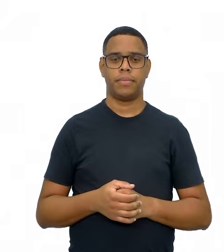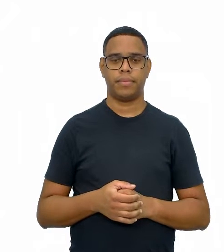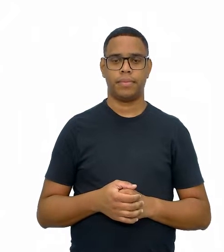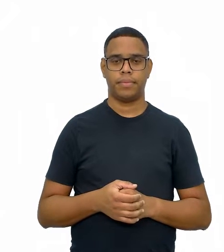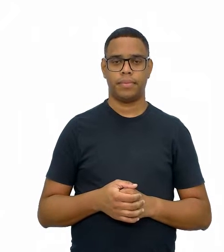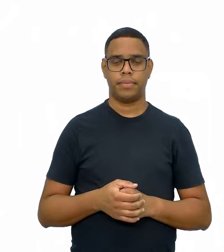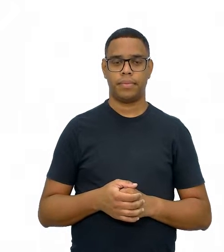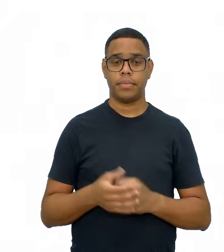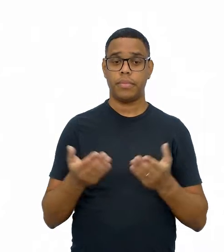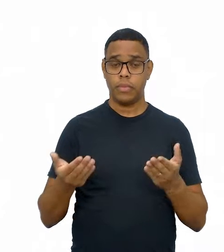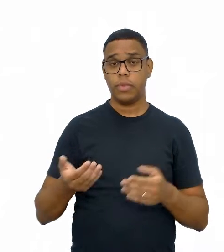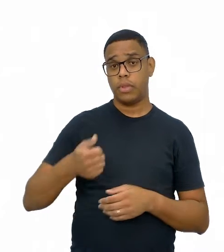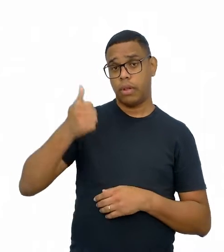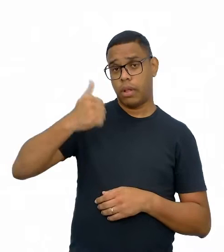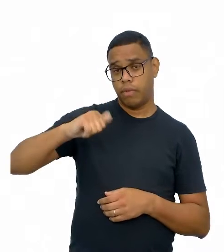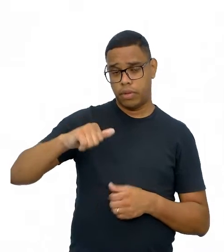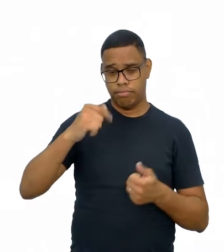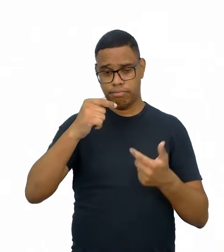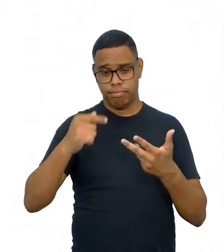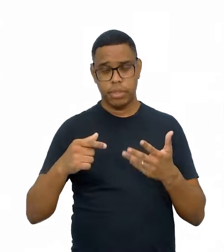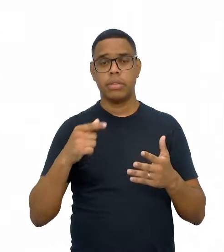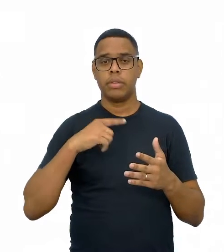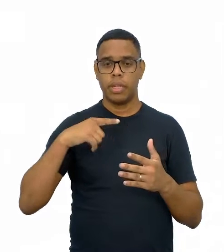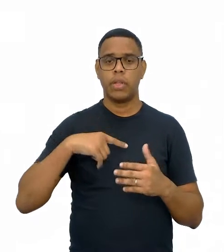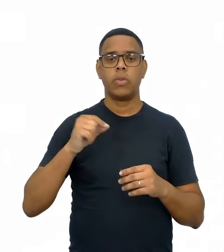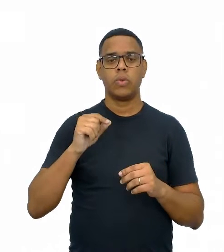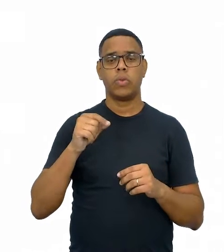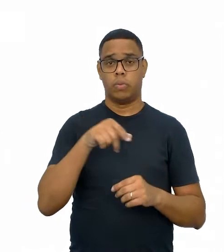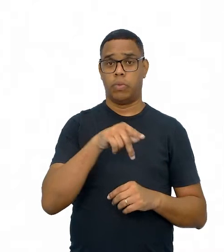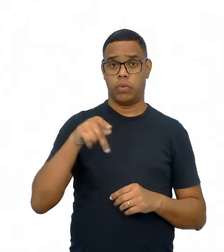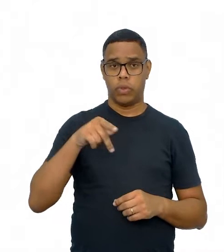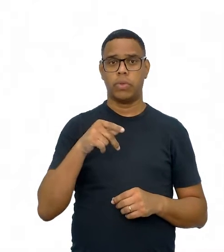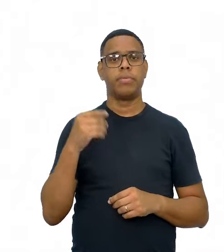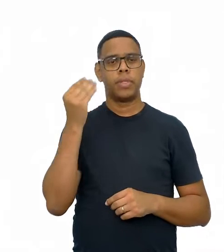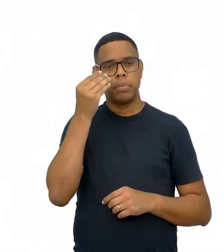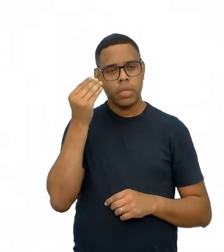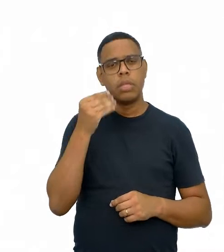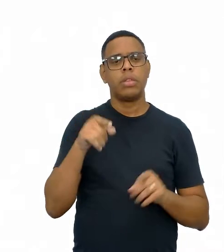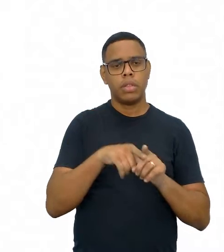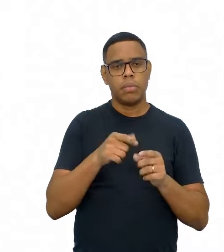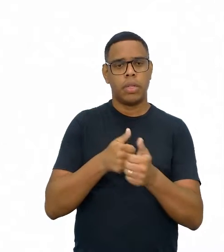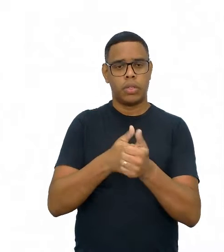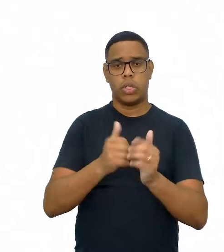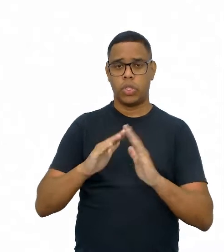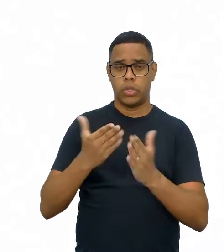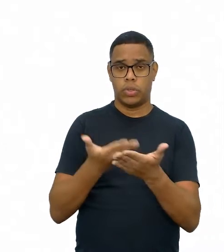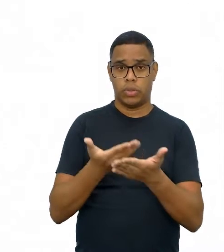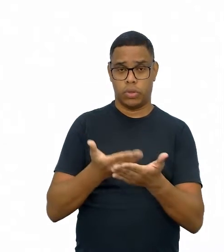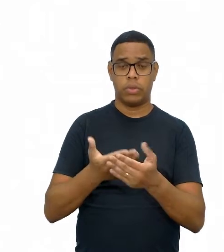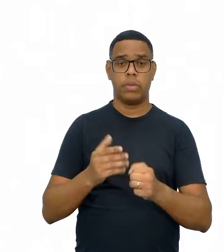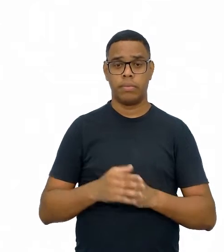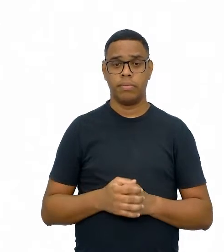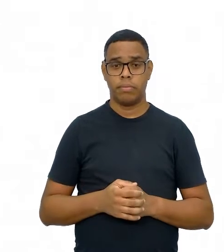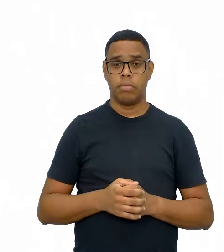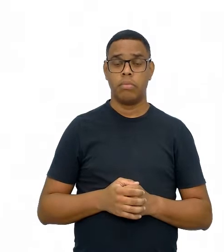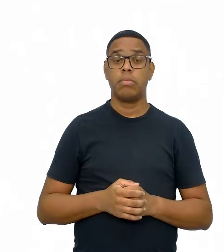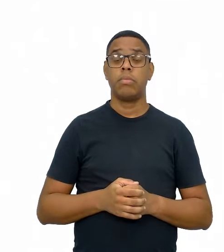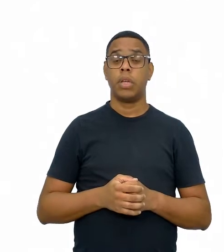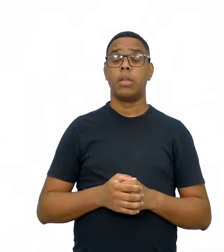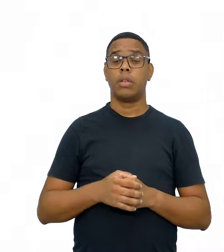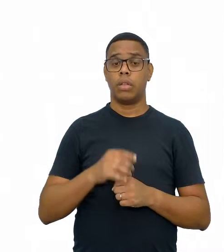Todas essas avaliações, elas são vivenciadas pelos professores e acompanhadas pelas escolas. Cada